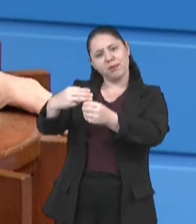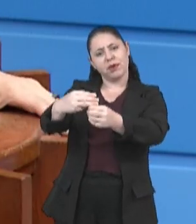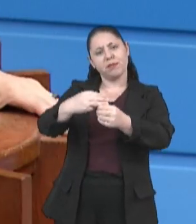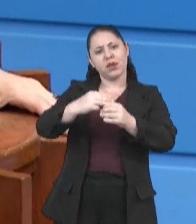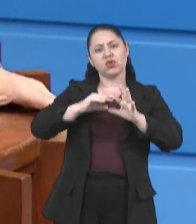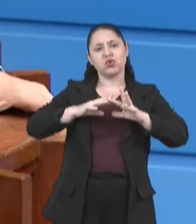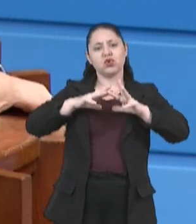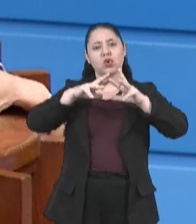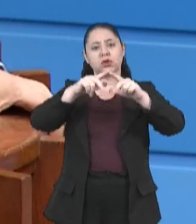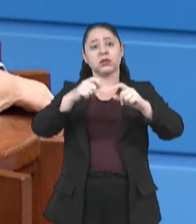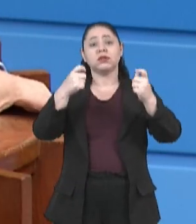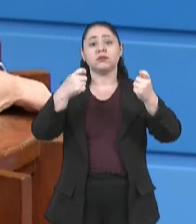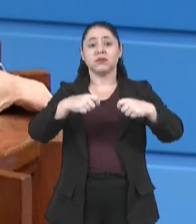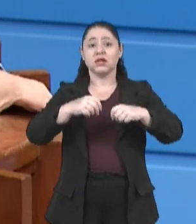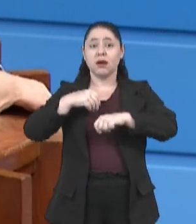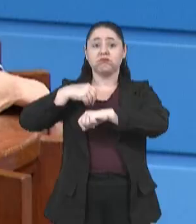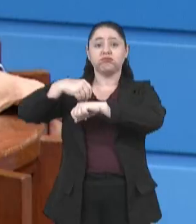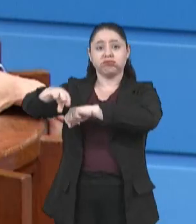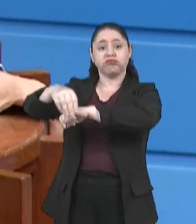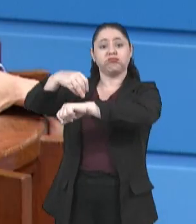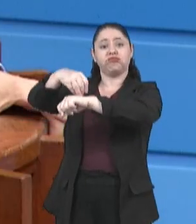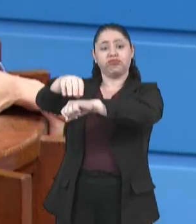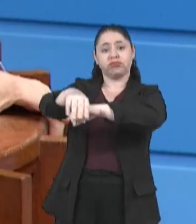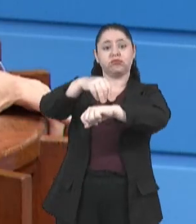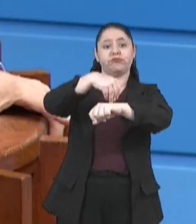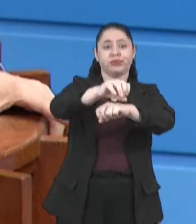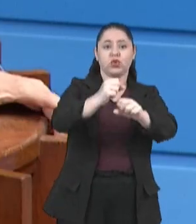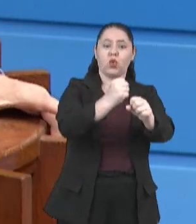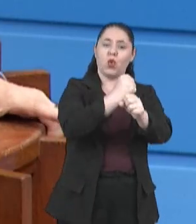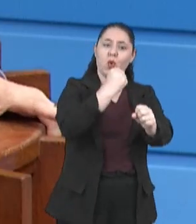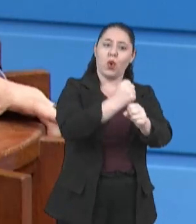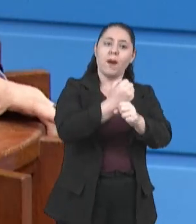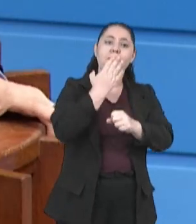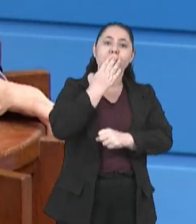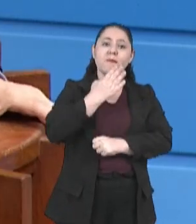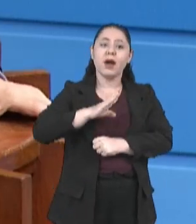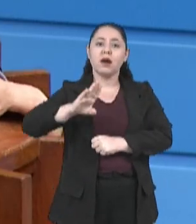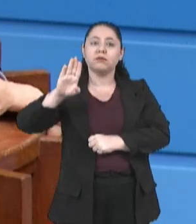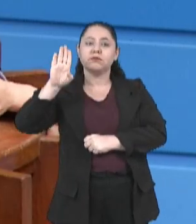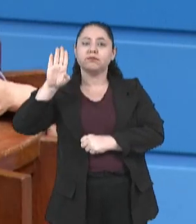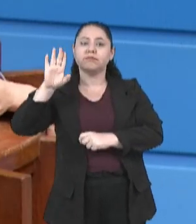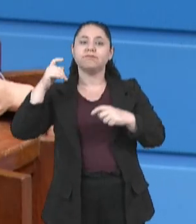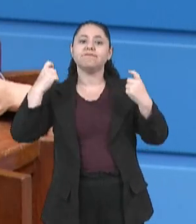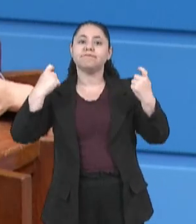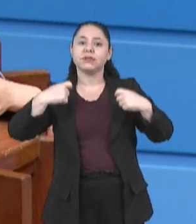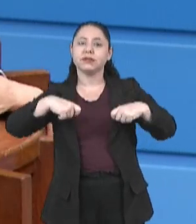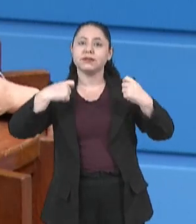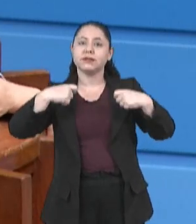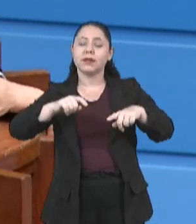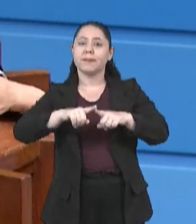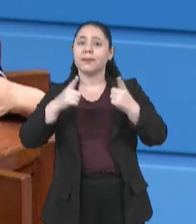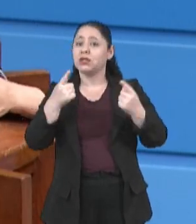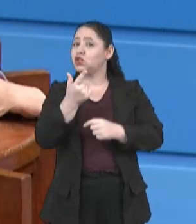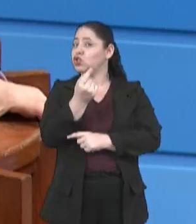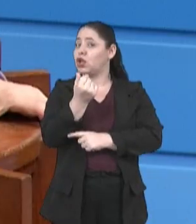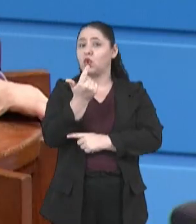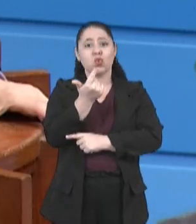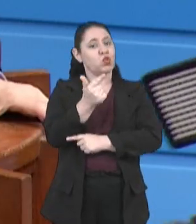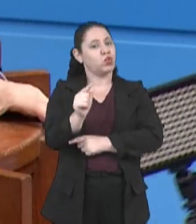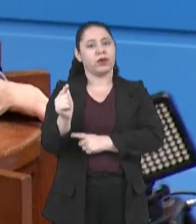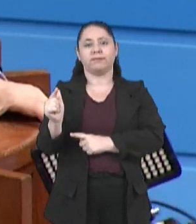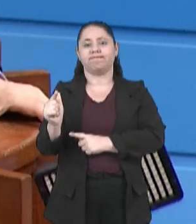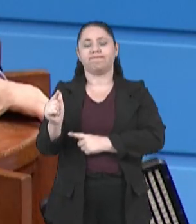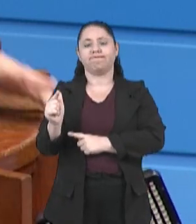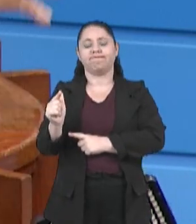todos, e precisa entregar as obras que foram prometidas, mas não tem dinheiro para